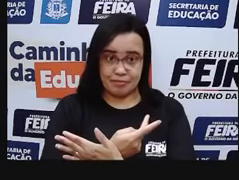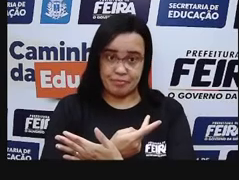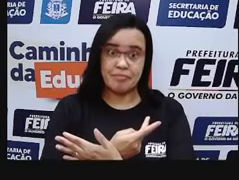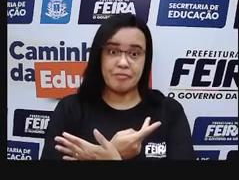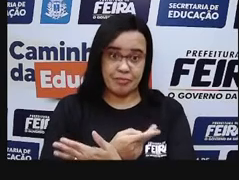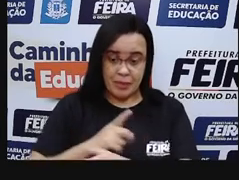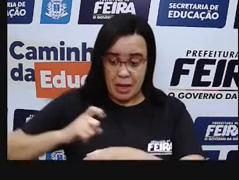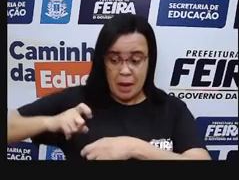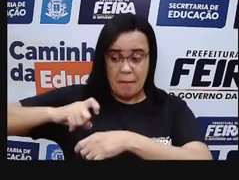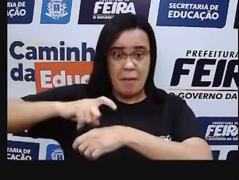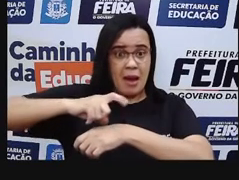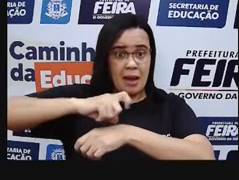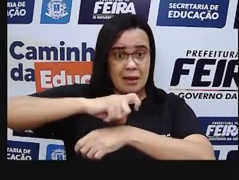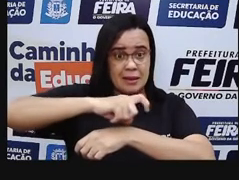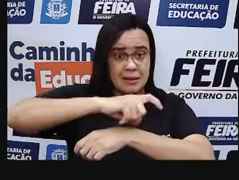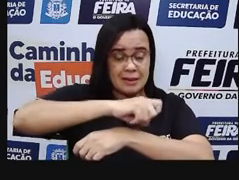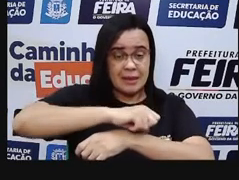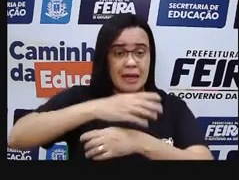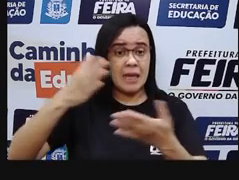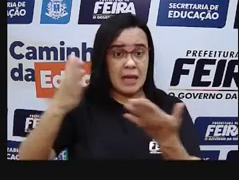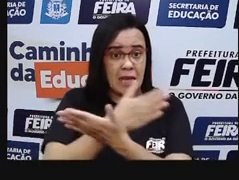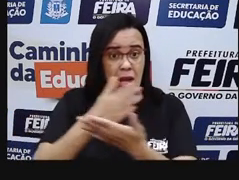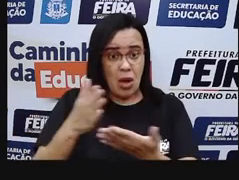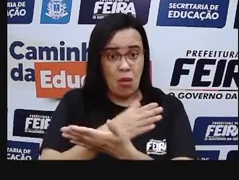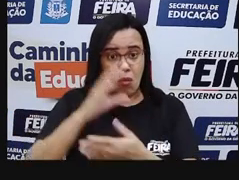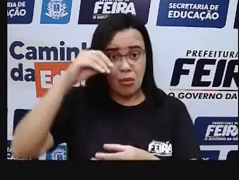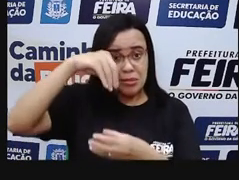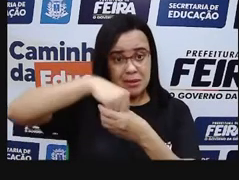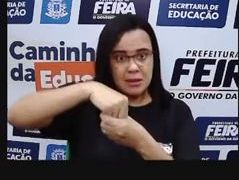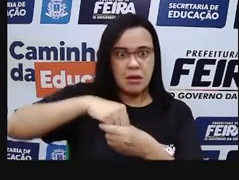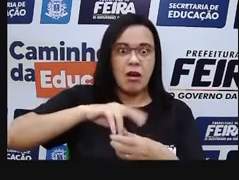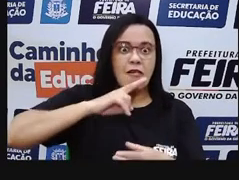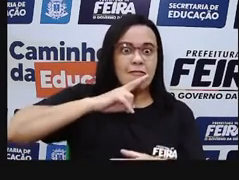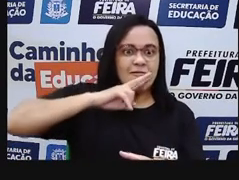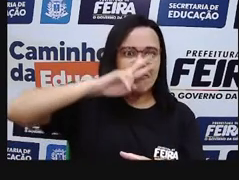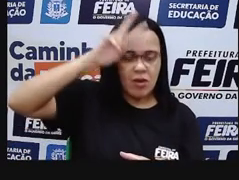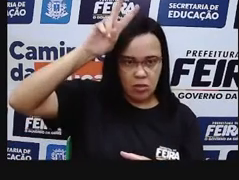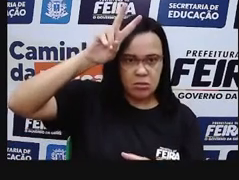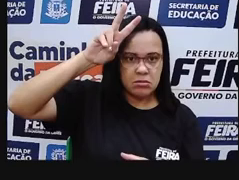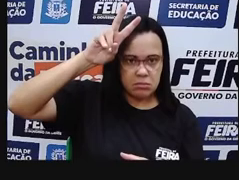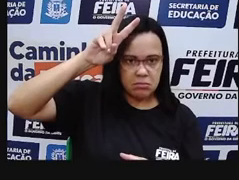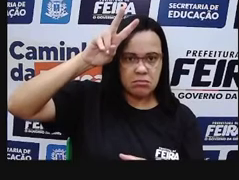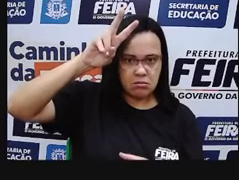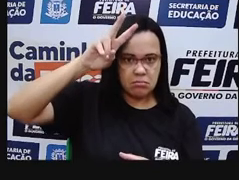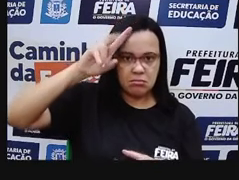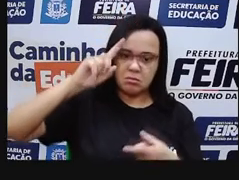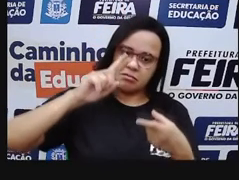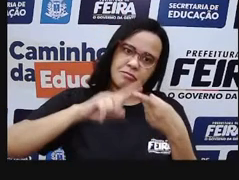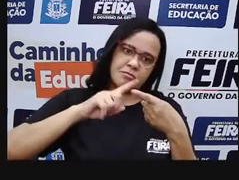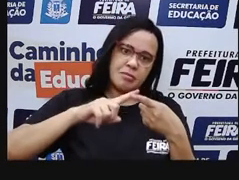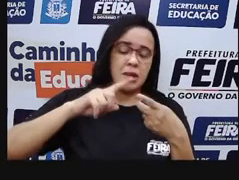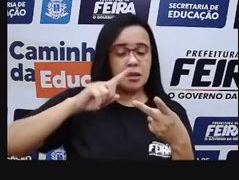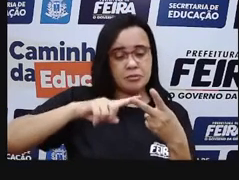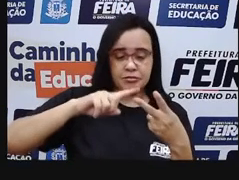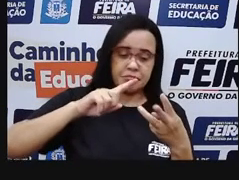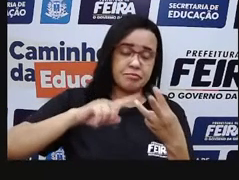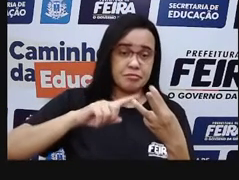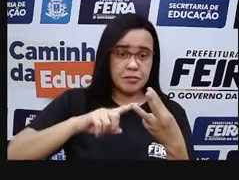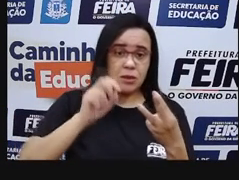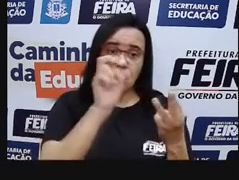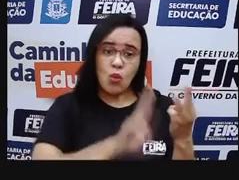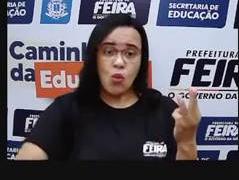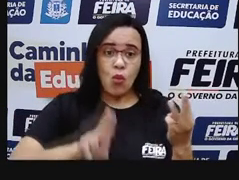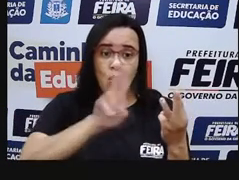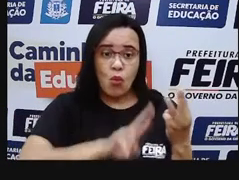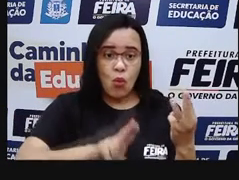nesses nós bactérias que é resistente Ou seja no primeiro segundo e terceiro dia que nos ou antibiótico